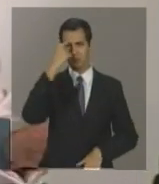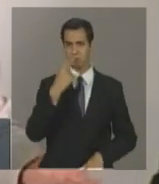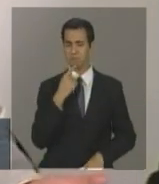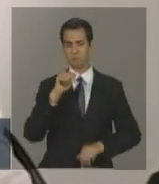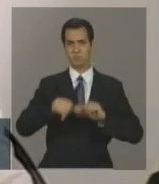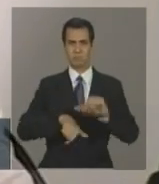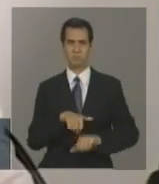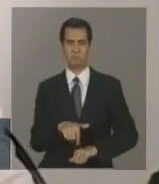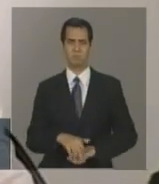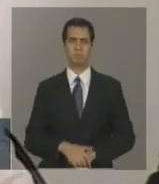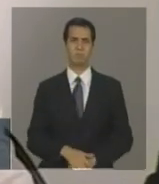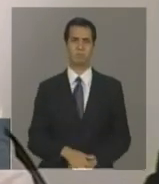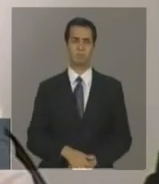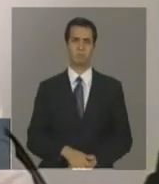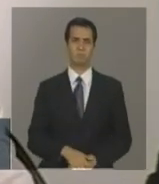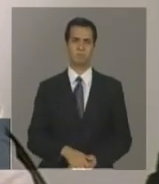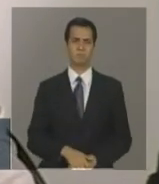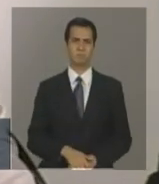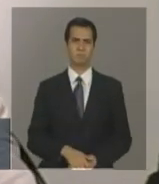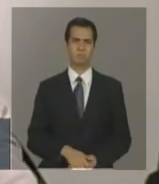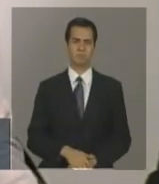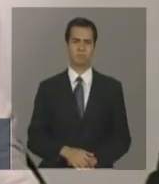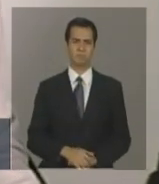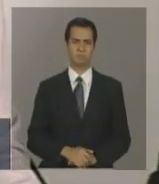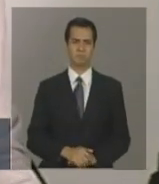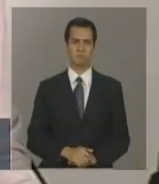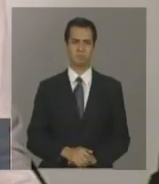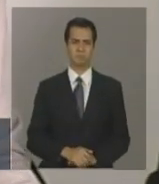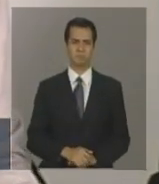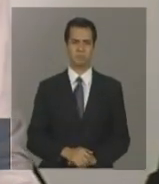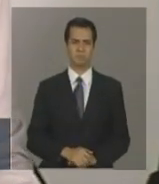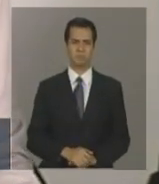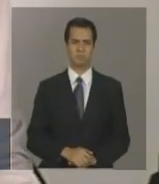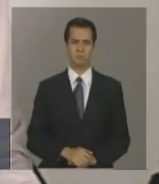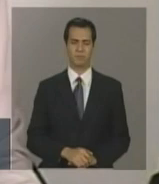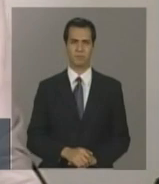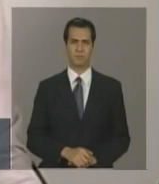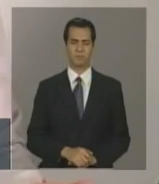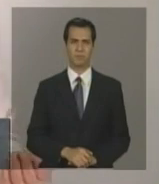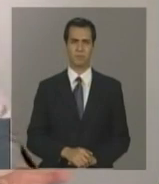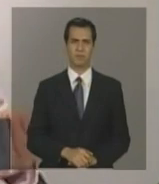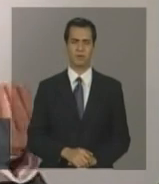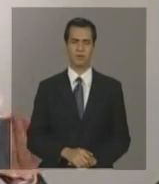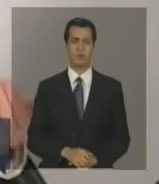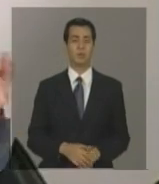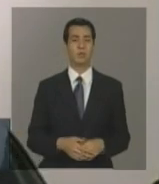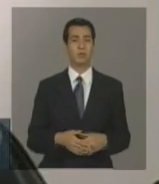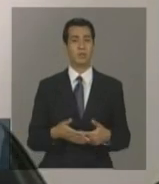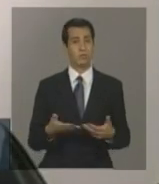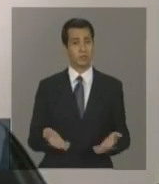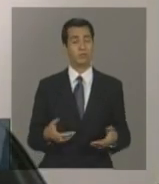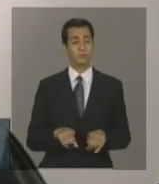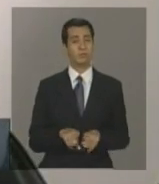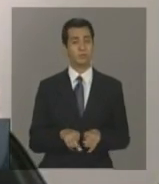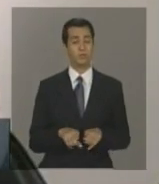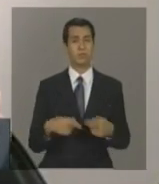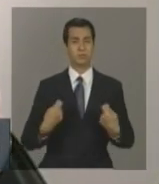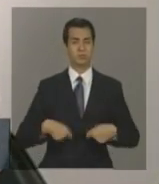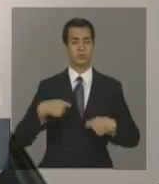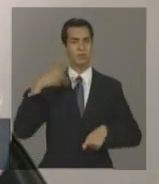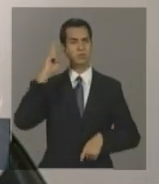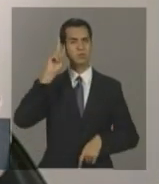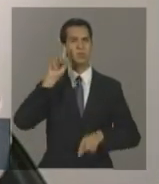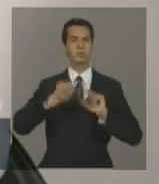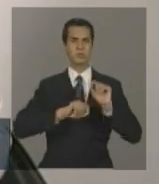e a cada momento. E, além disto, vale a pena referir que